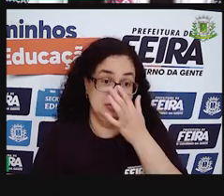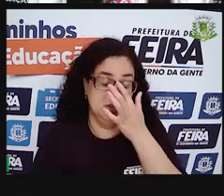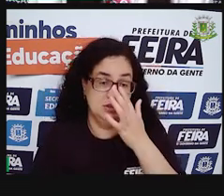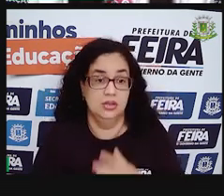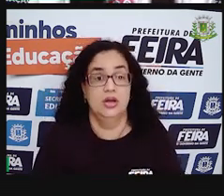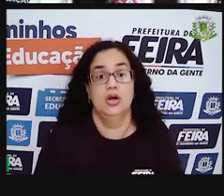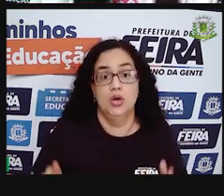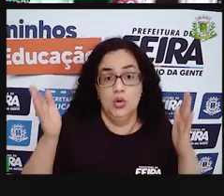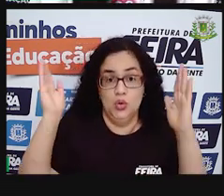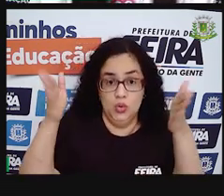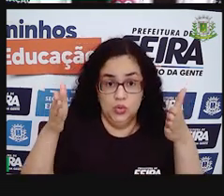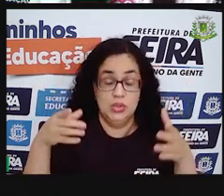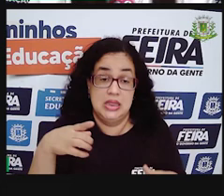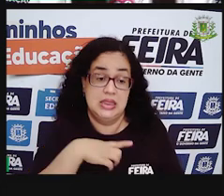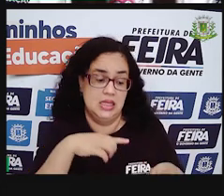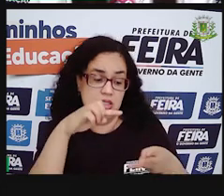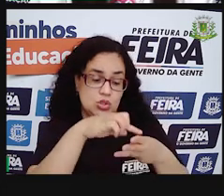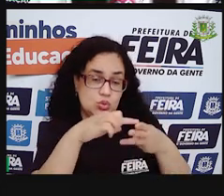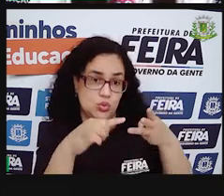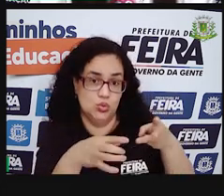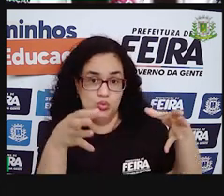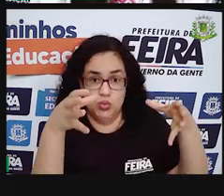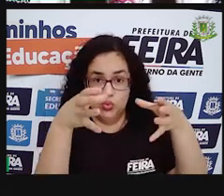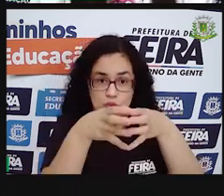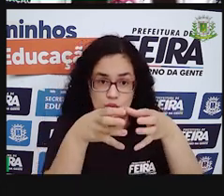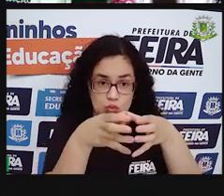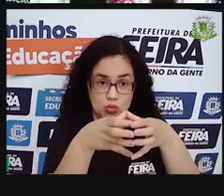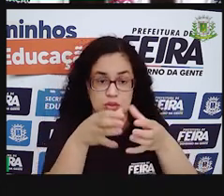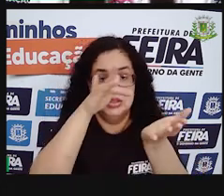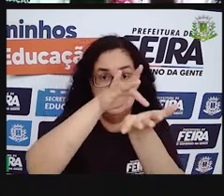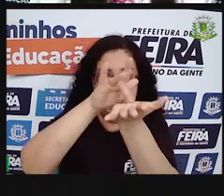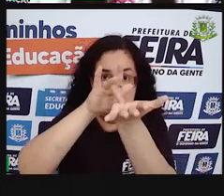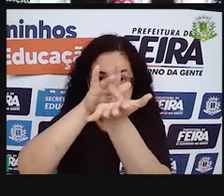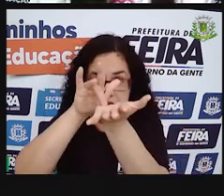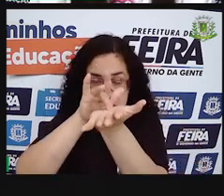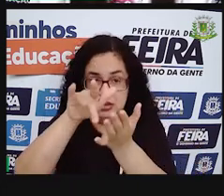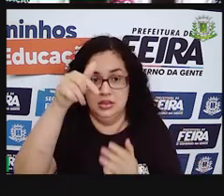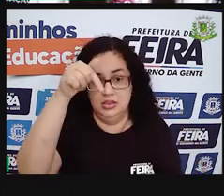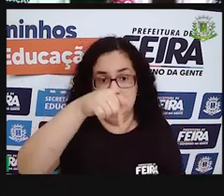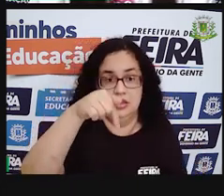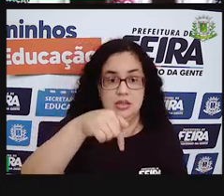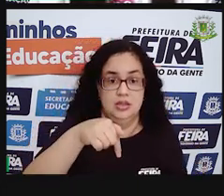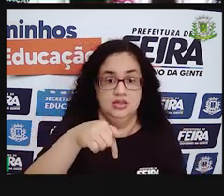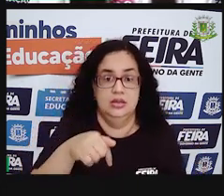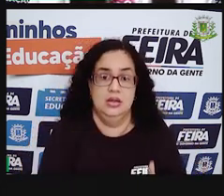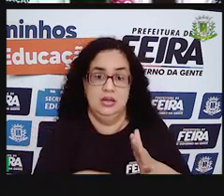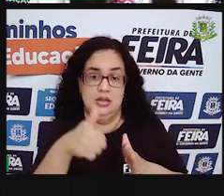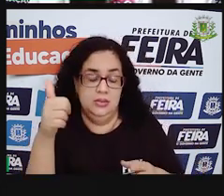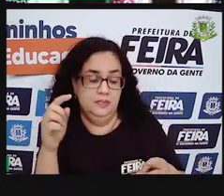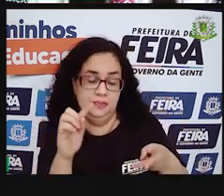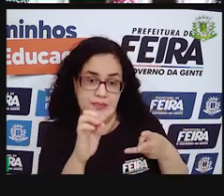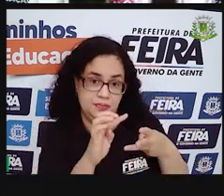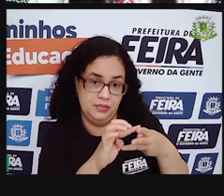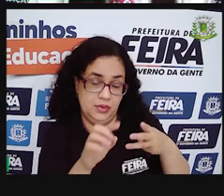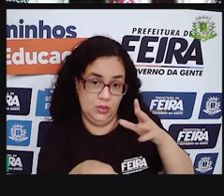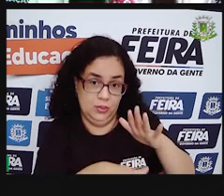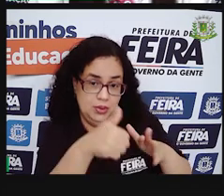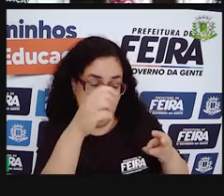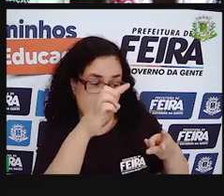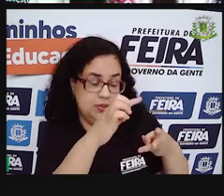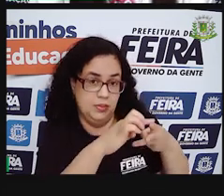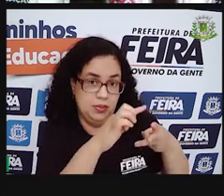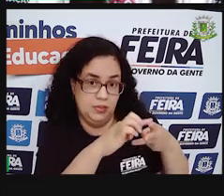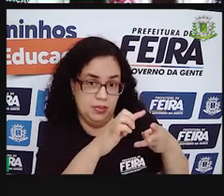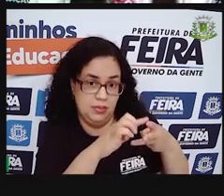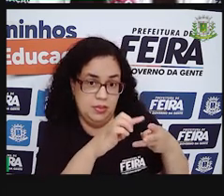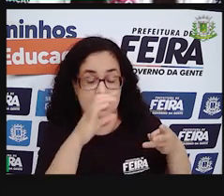E aí, atualmente, existem três grandes grupos de ciganos vivendo em nosso estado. O primeiro grupo